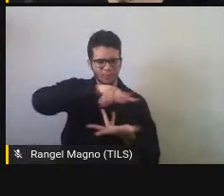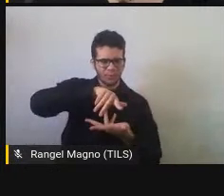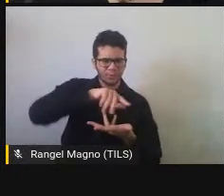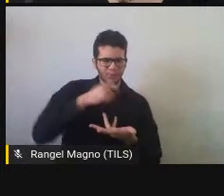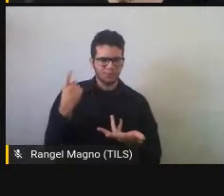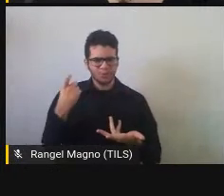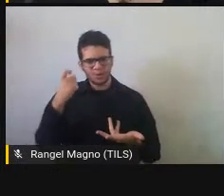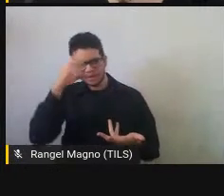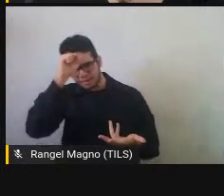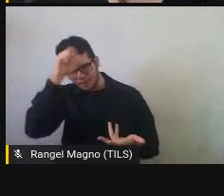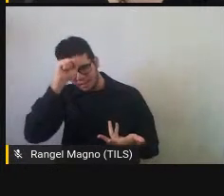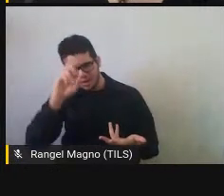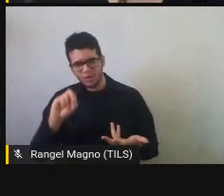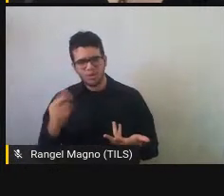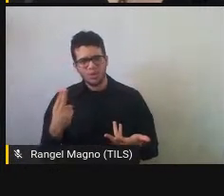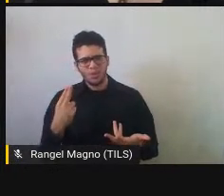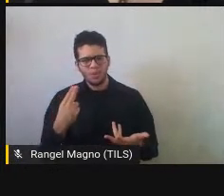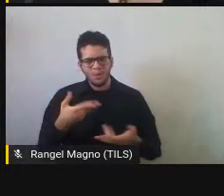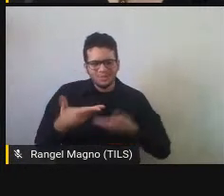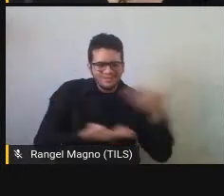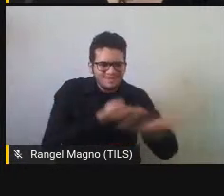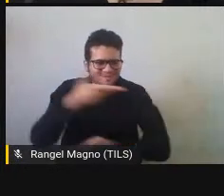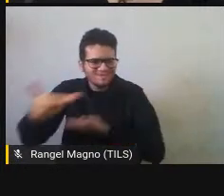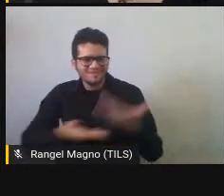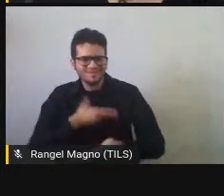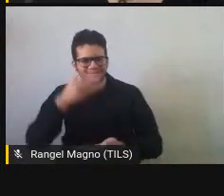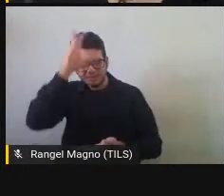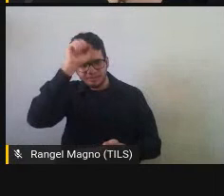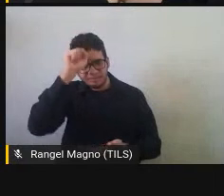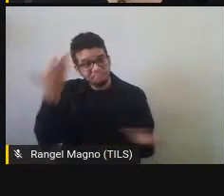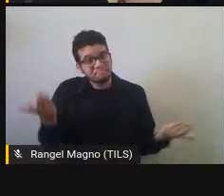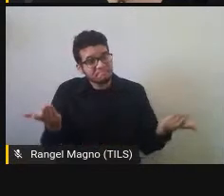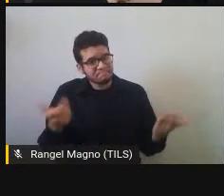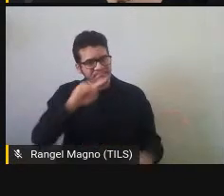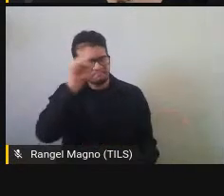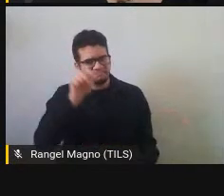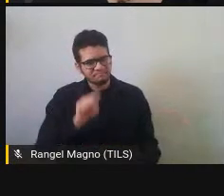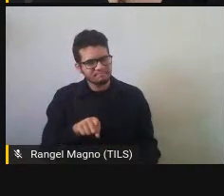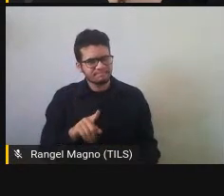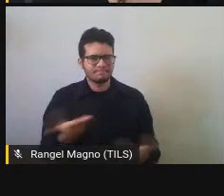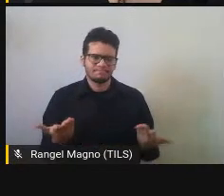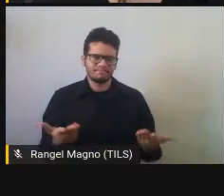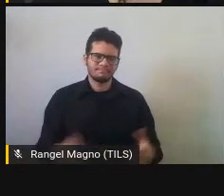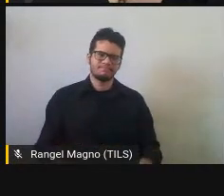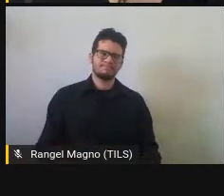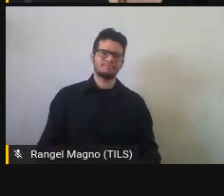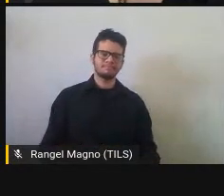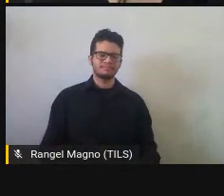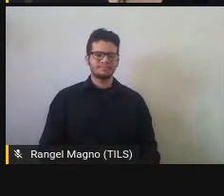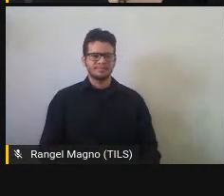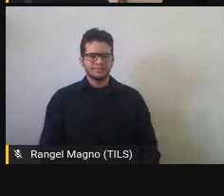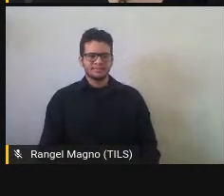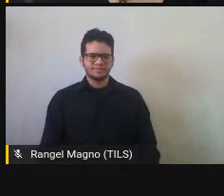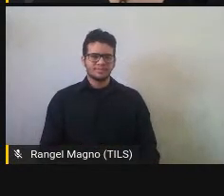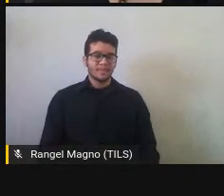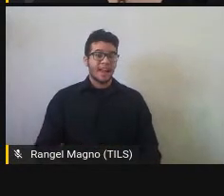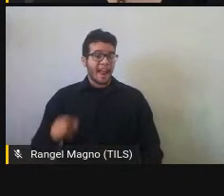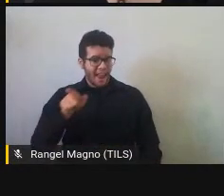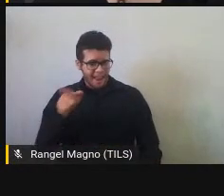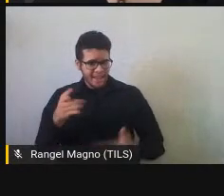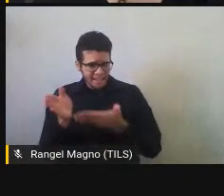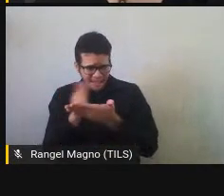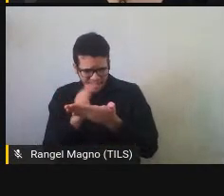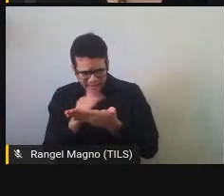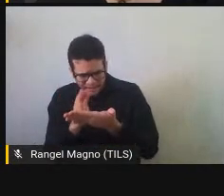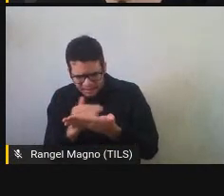Socir por Leipzig bom o fato é que o memoir se faz nas circunstâncias peculiares e nessa obra que